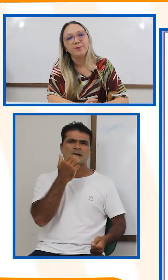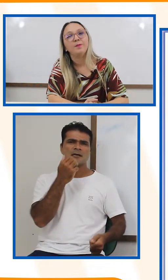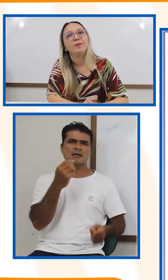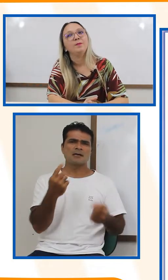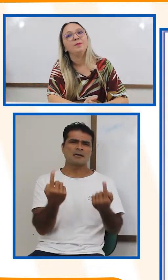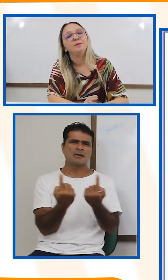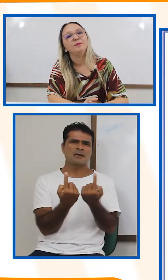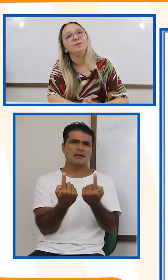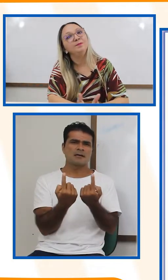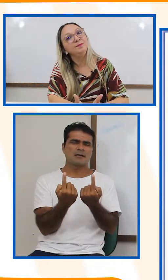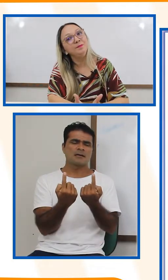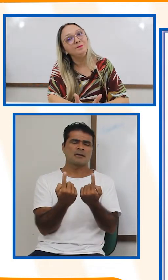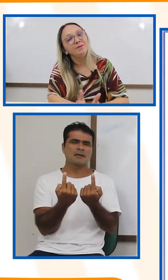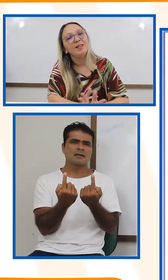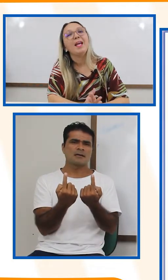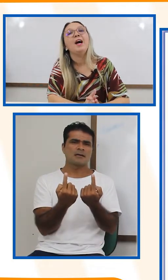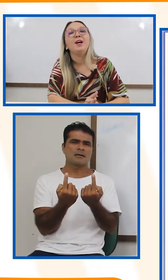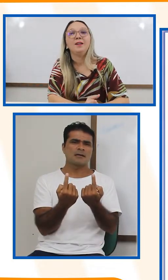quem?